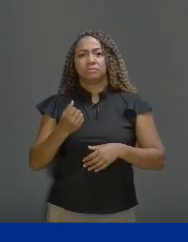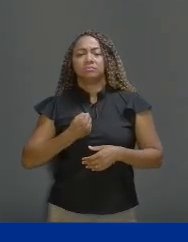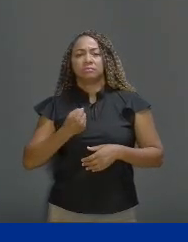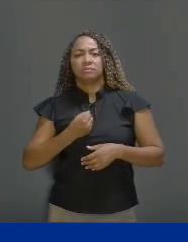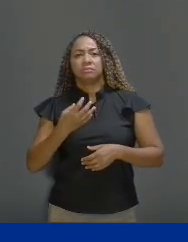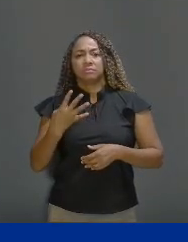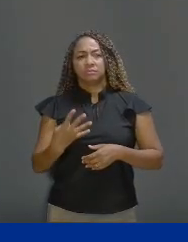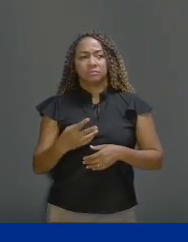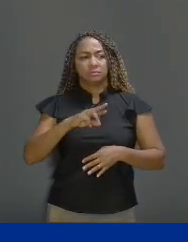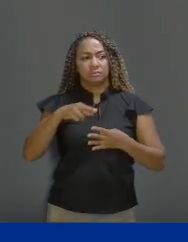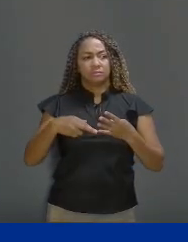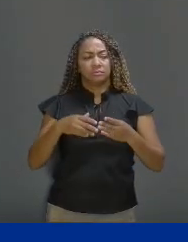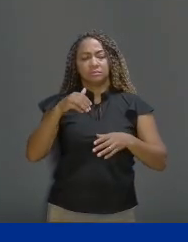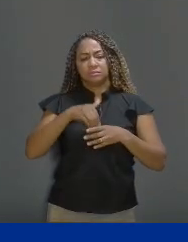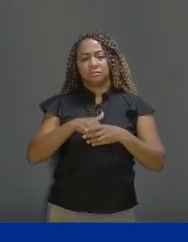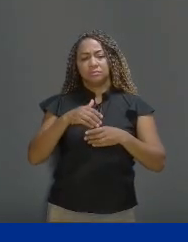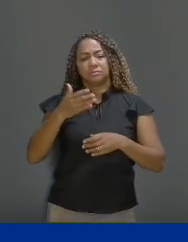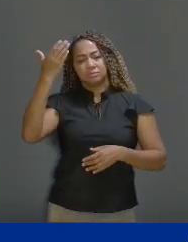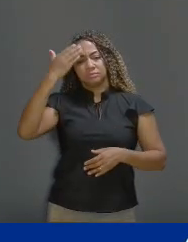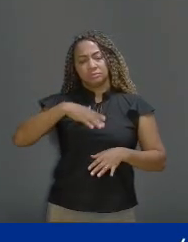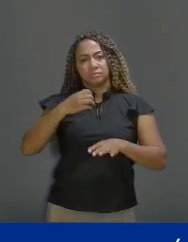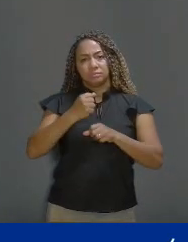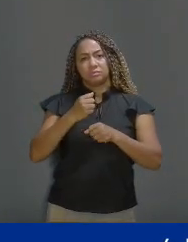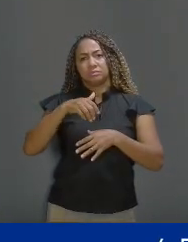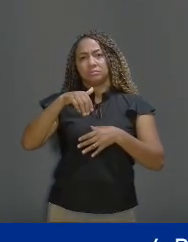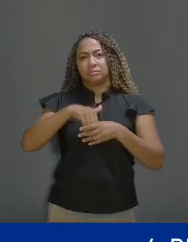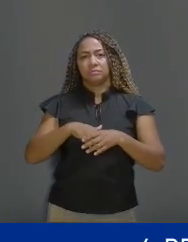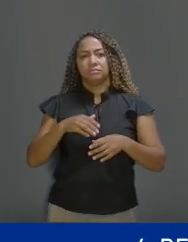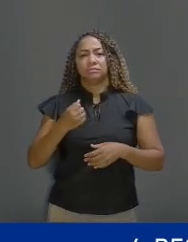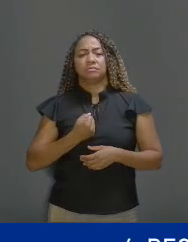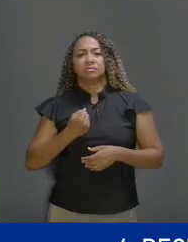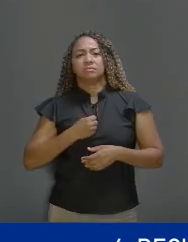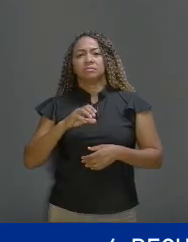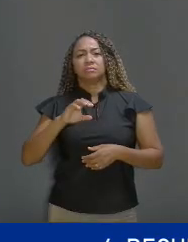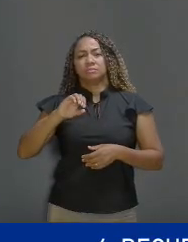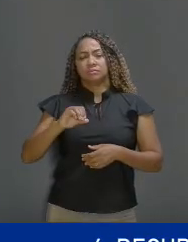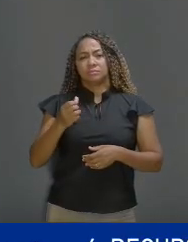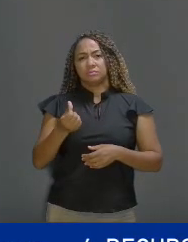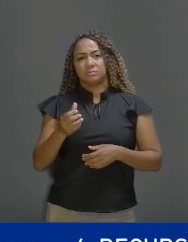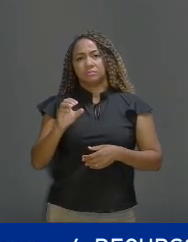número 4 é o recurso eleitoral na prestação de contas eleitorais número